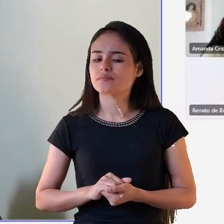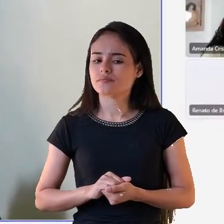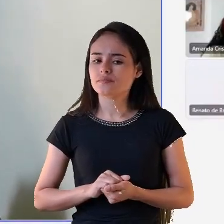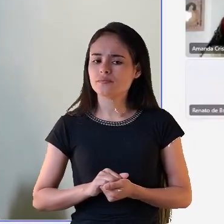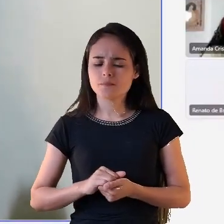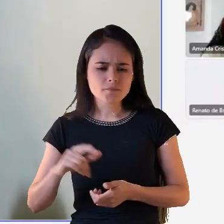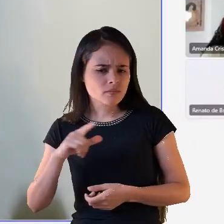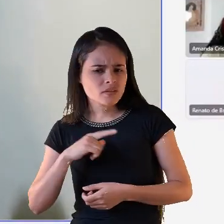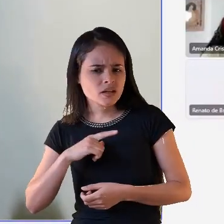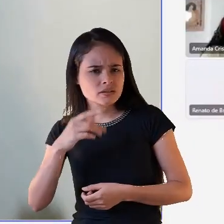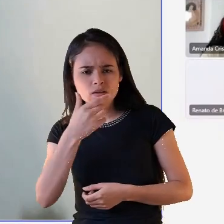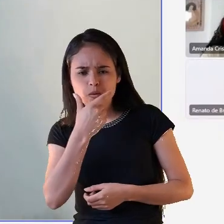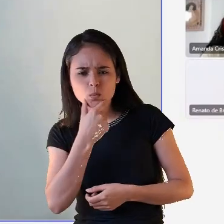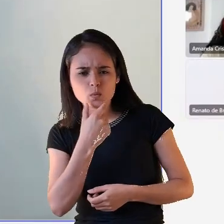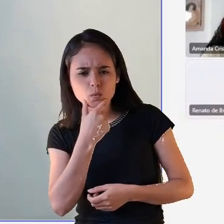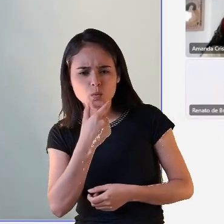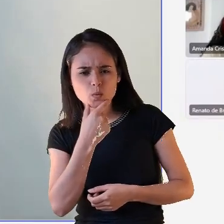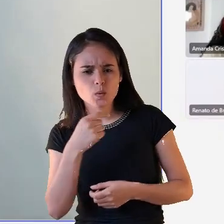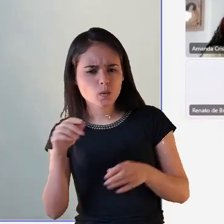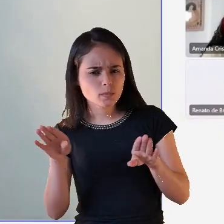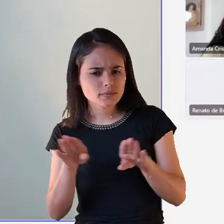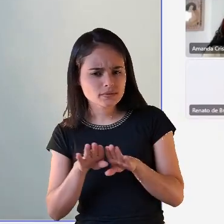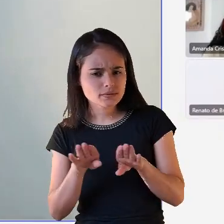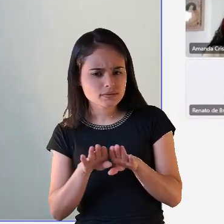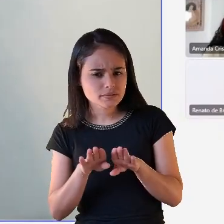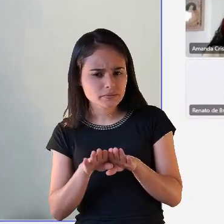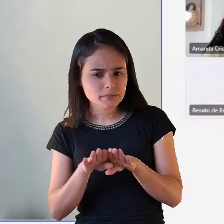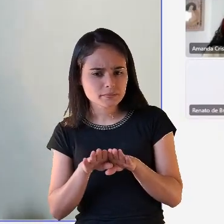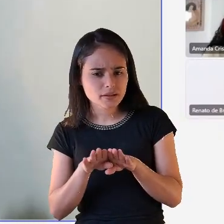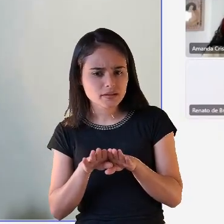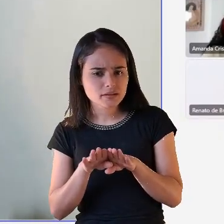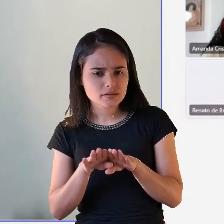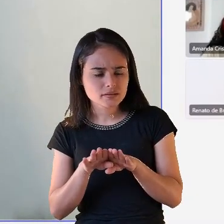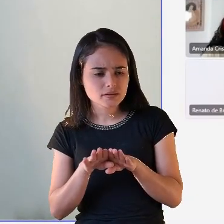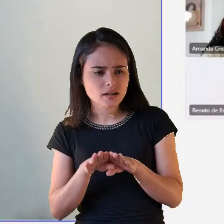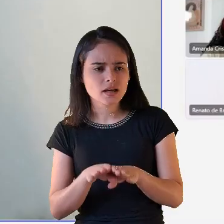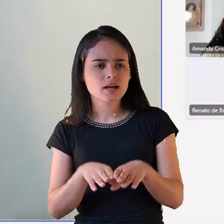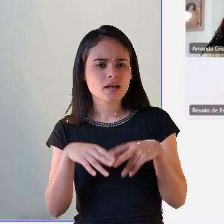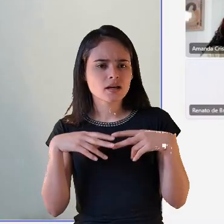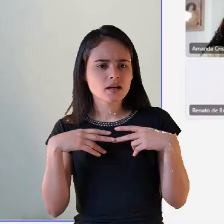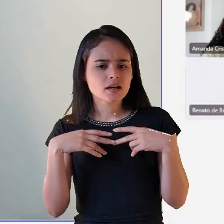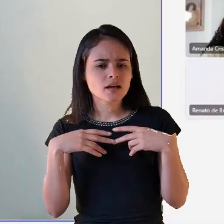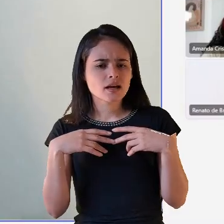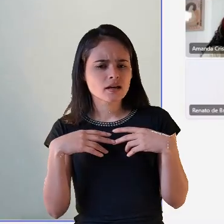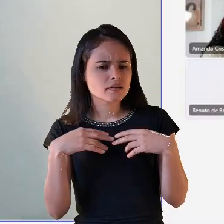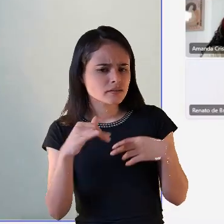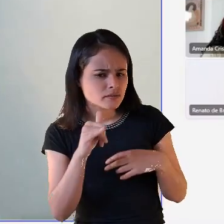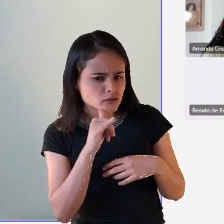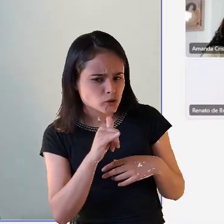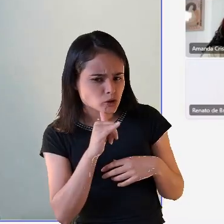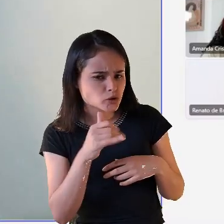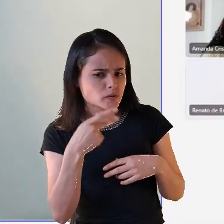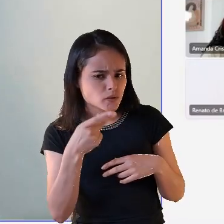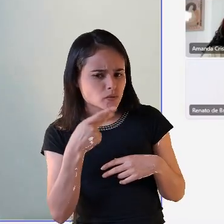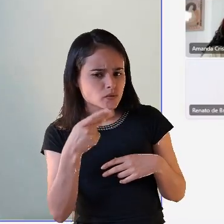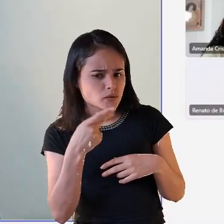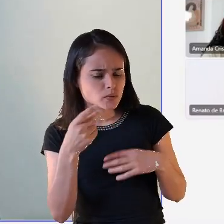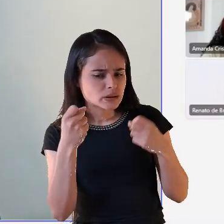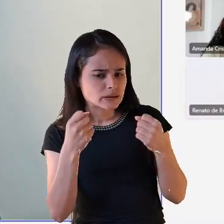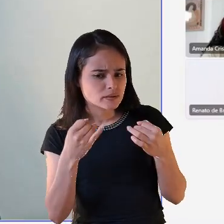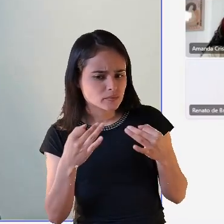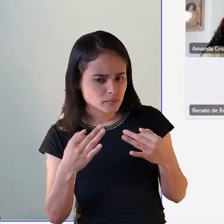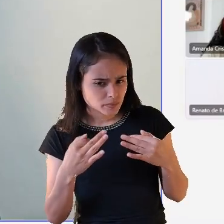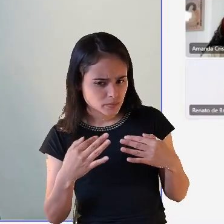palestra para a gente e depois voltou para assistir a aula da Aline, porque elas são amigas, e a Aline é pesquisadora da Conceição